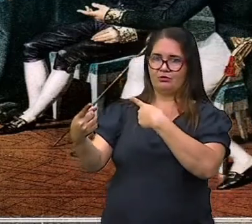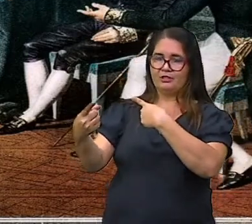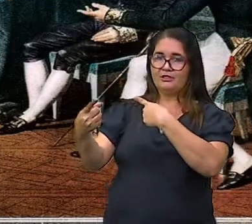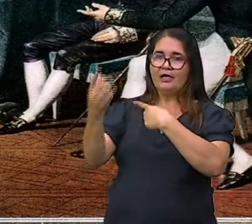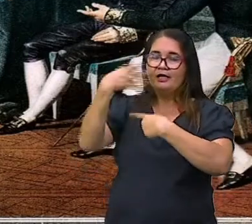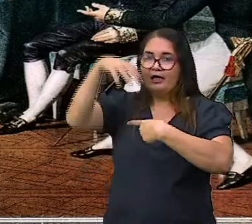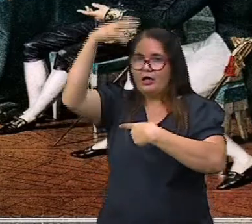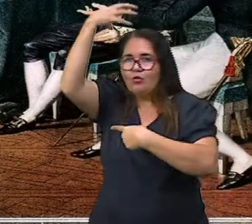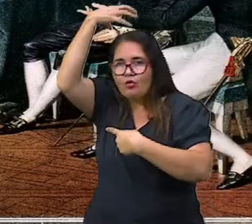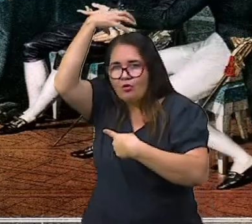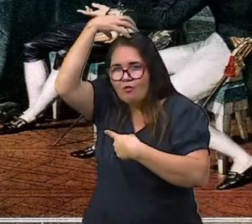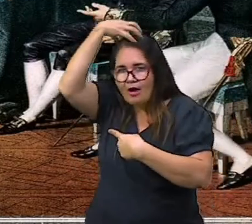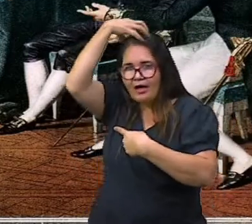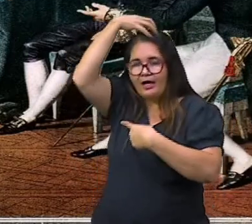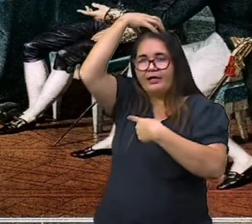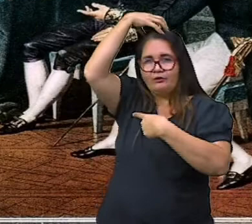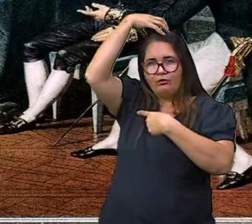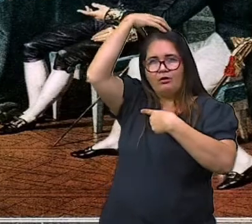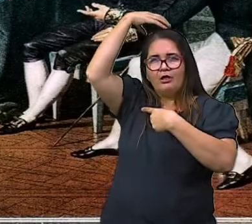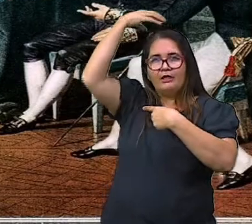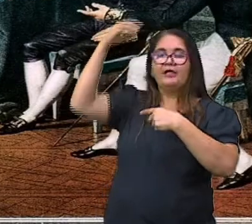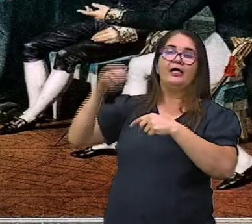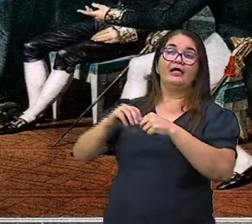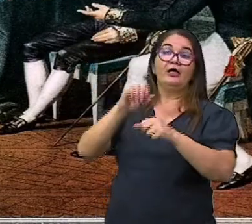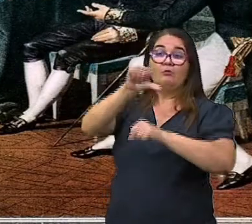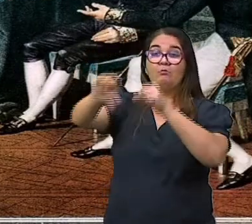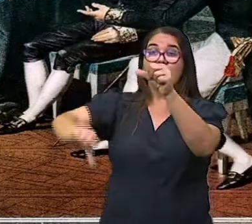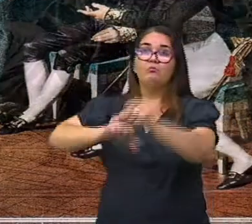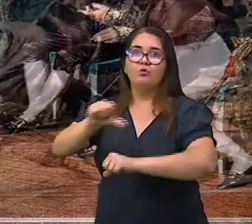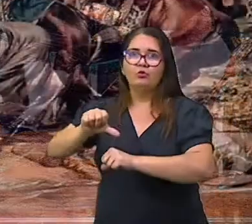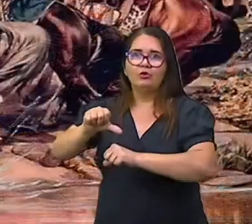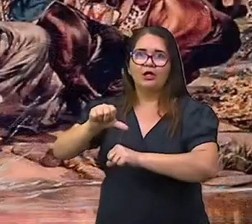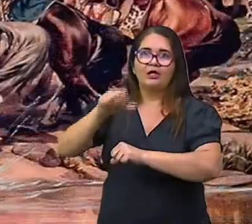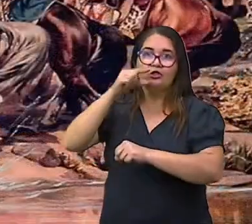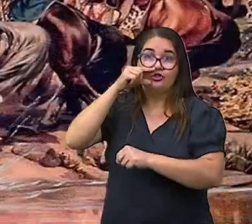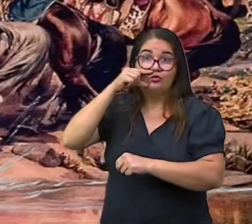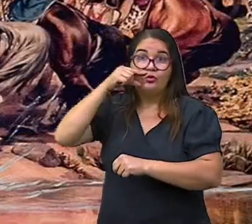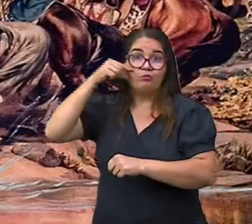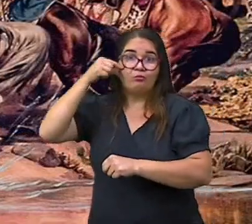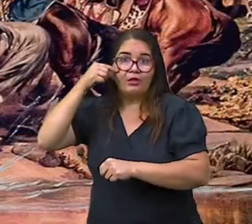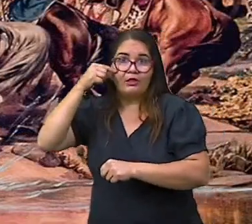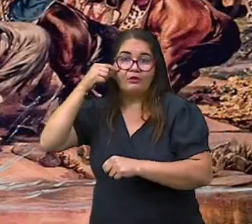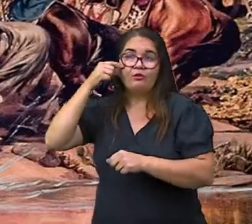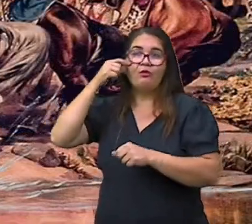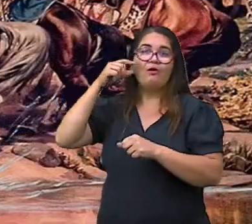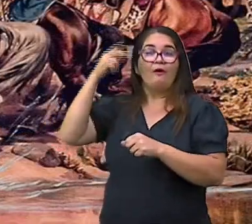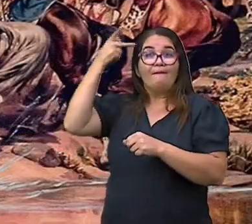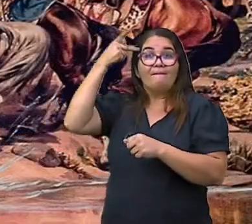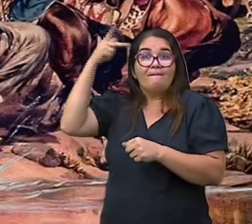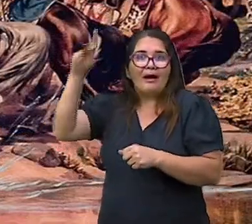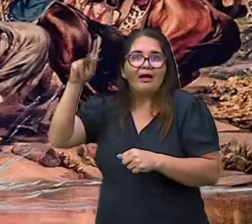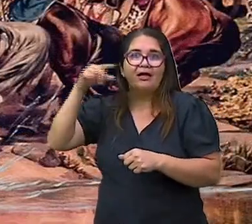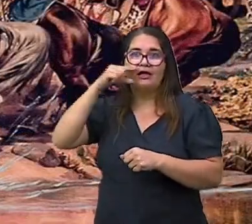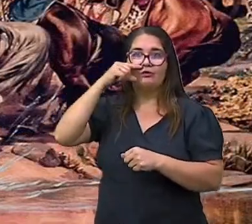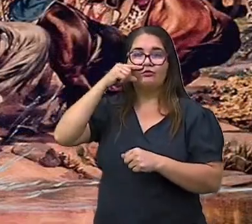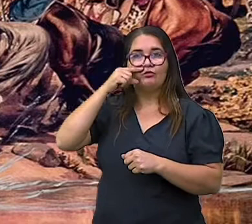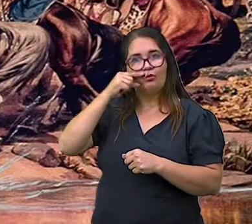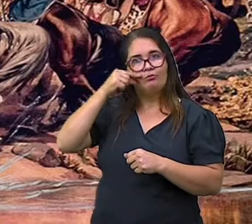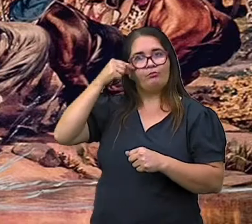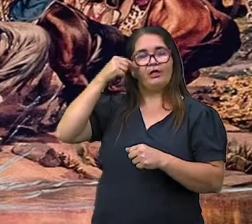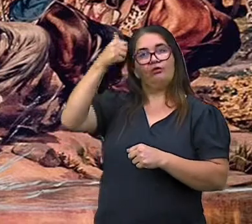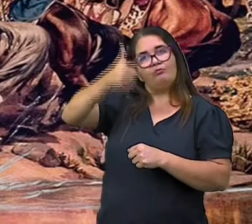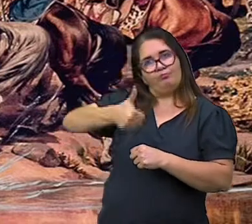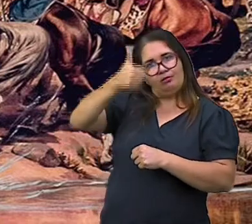I. Os desgastes nas relações entre Brasil e Portugal fizeram com que Dom Pedro proclamasse